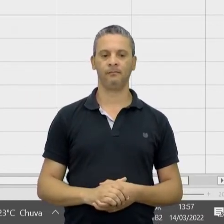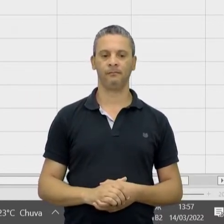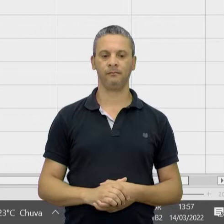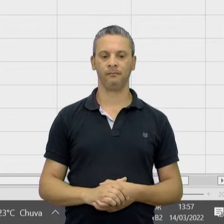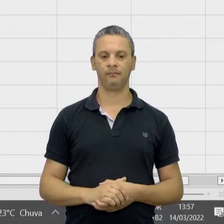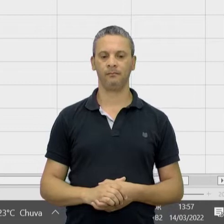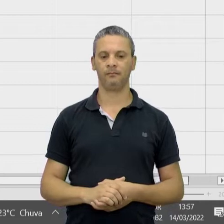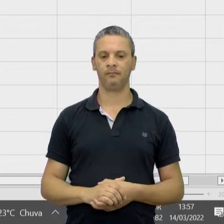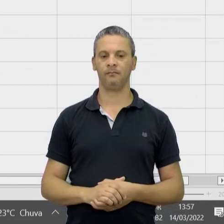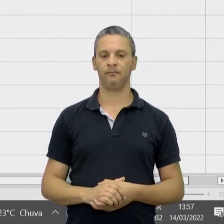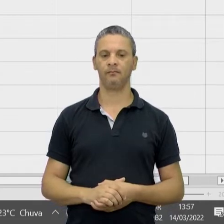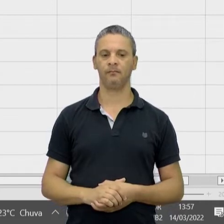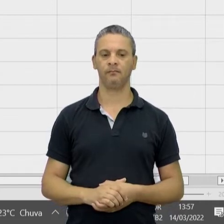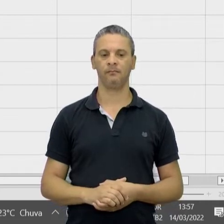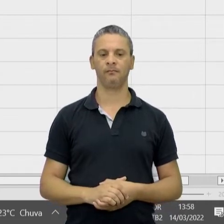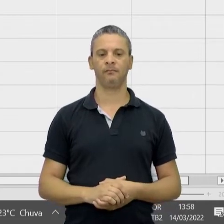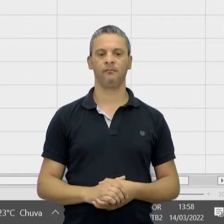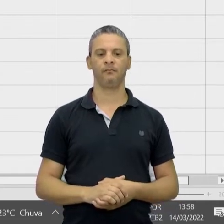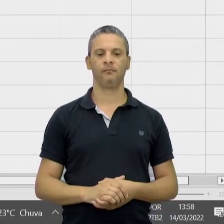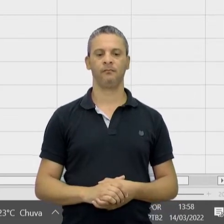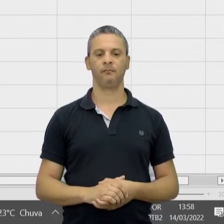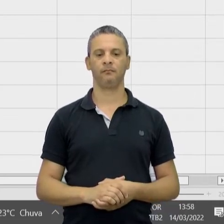Orçamento financeiro. Opa.